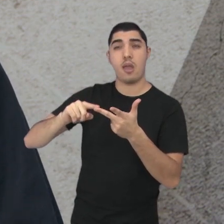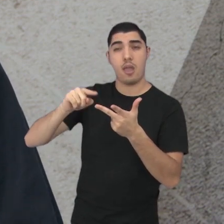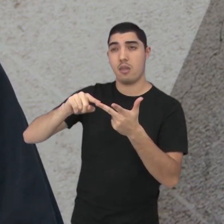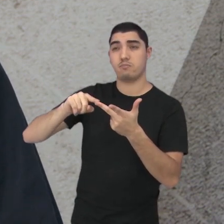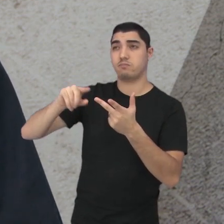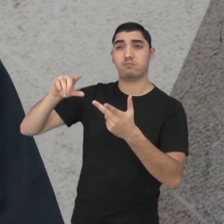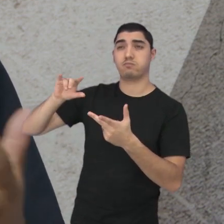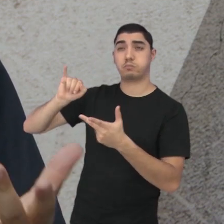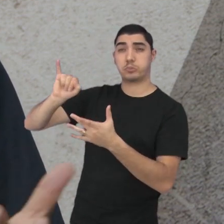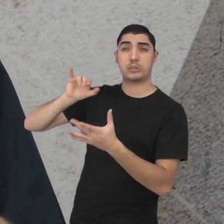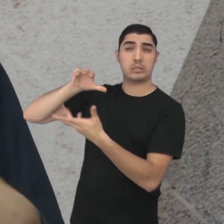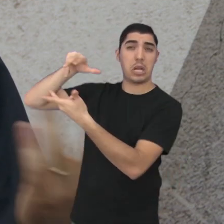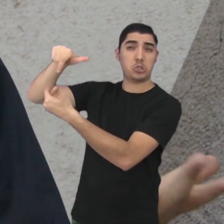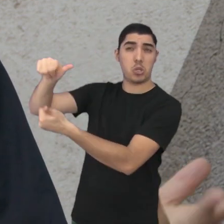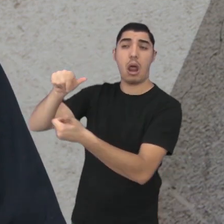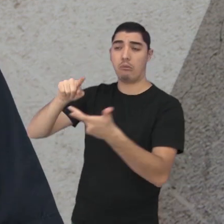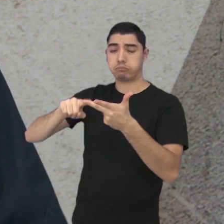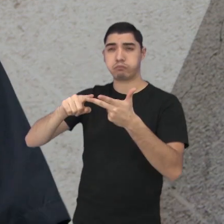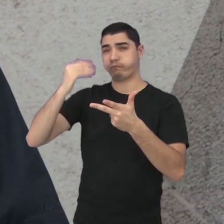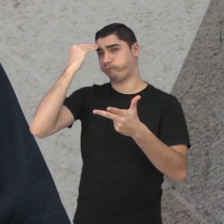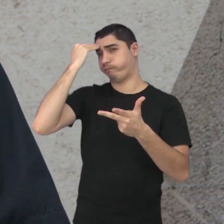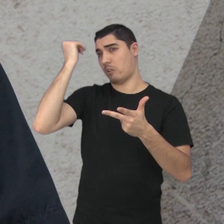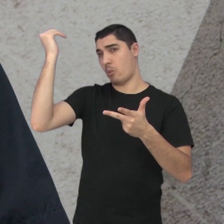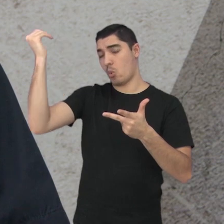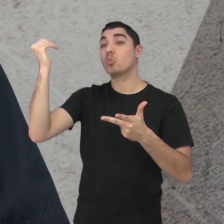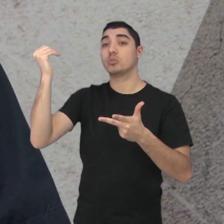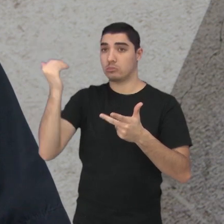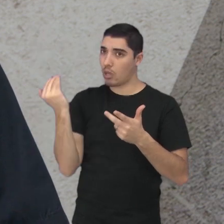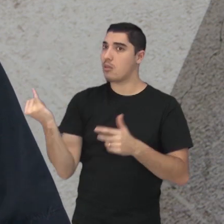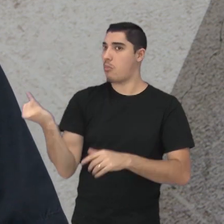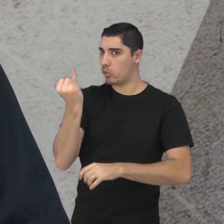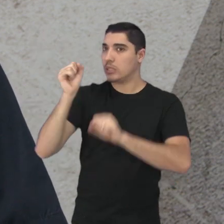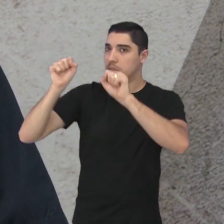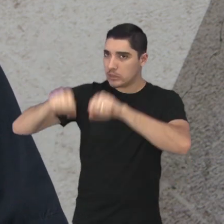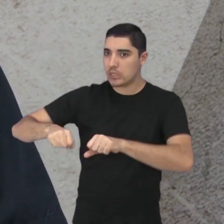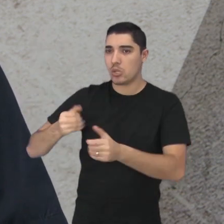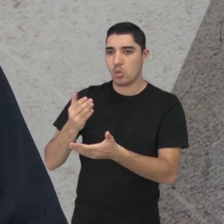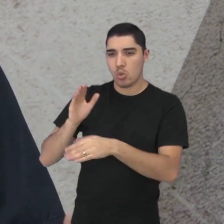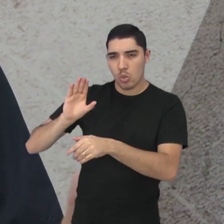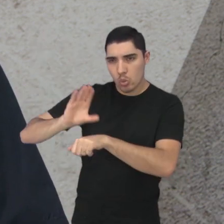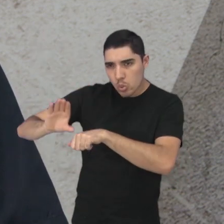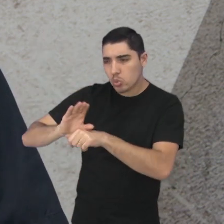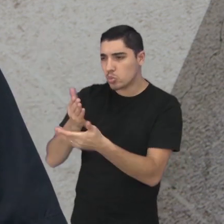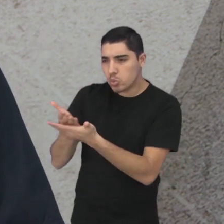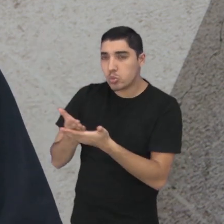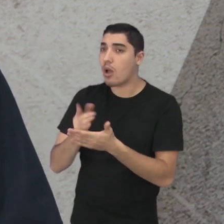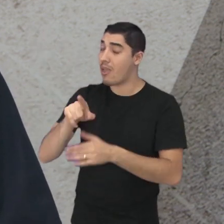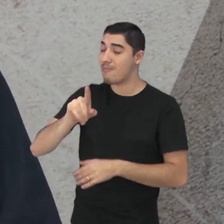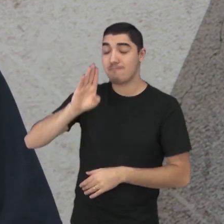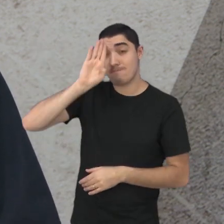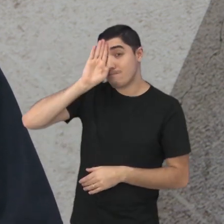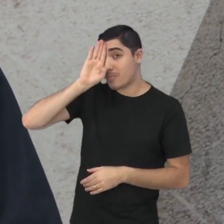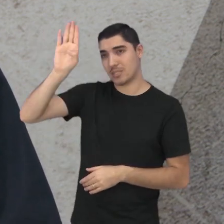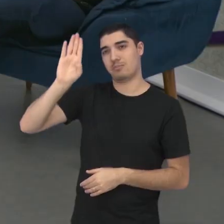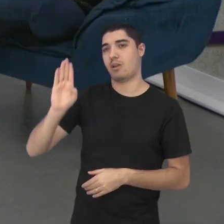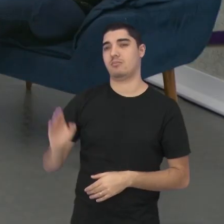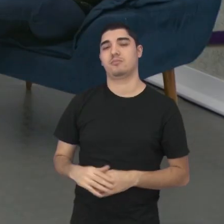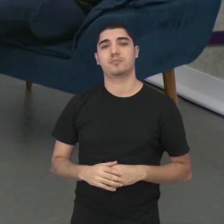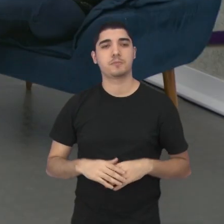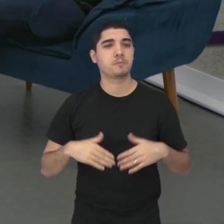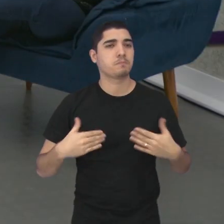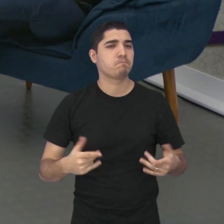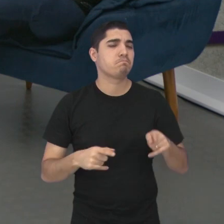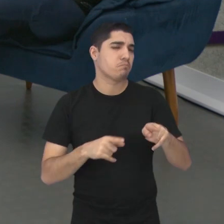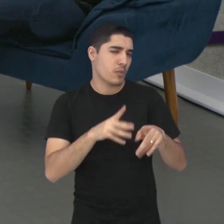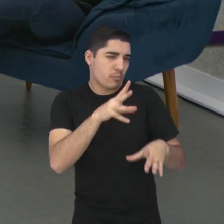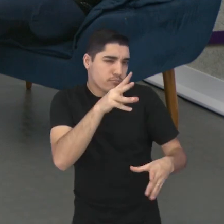reconhecimento mundial, internacional, no caso ali. Então, sim, vale a pena buscar se especializar. Eu acho crucial se especializar.